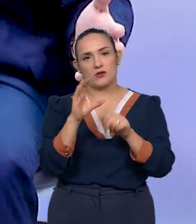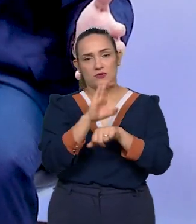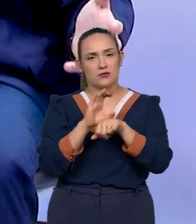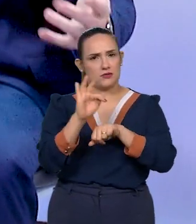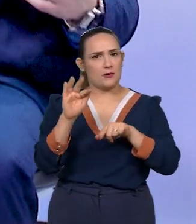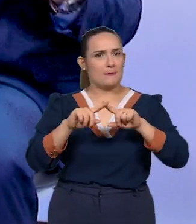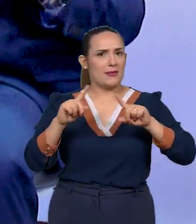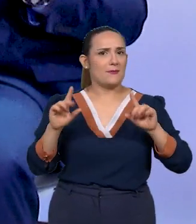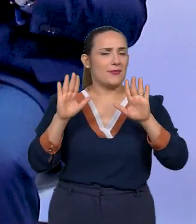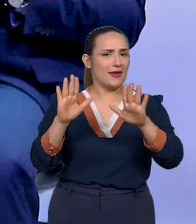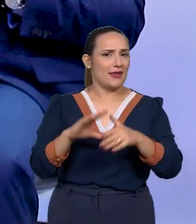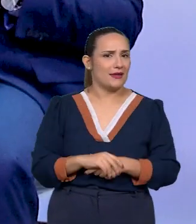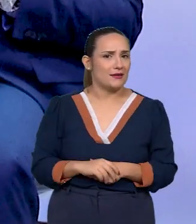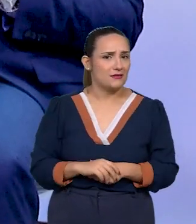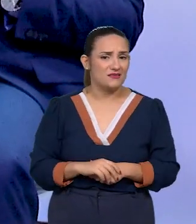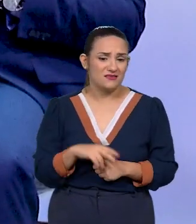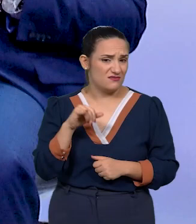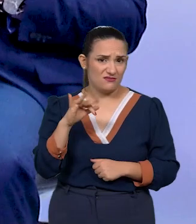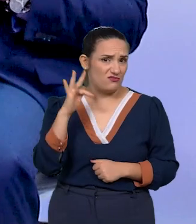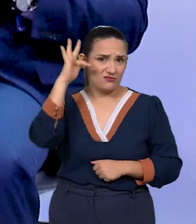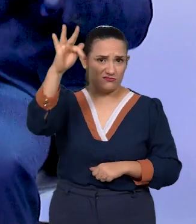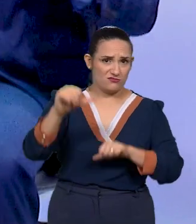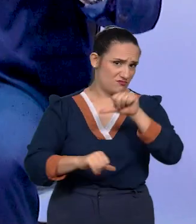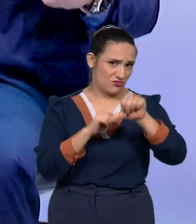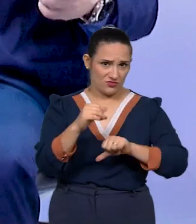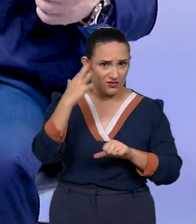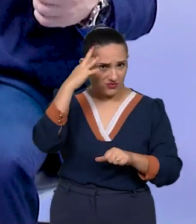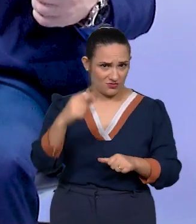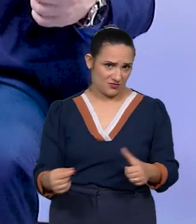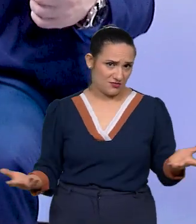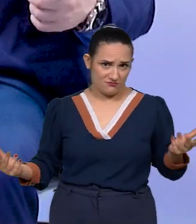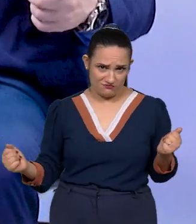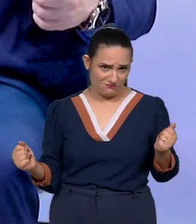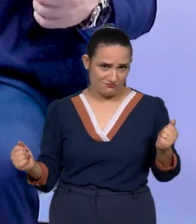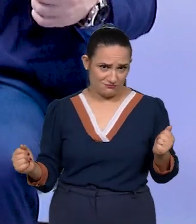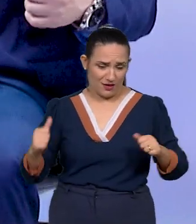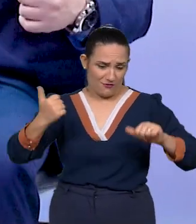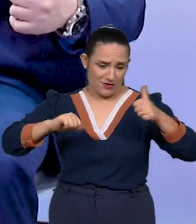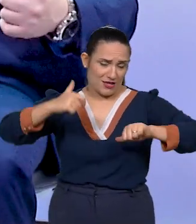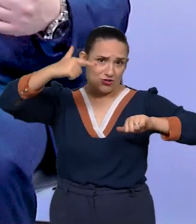inconstitucionalidade. Mas o que obsta do STF, em algum momento,